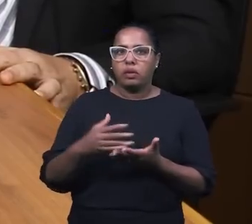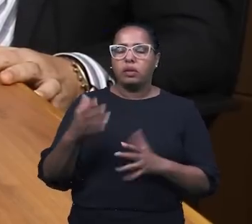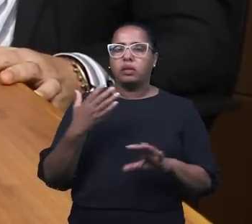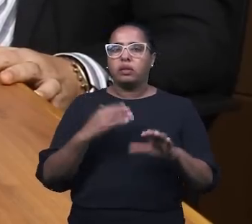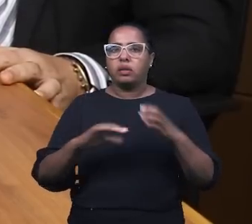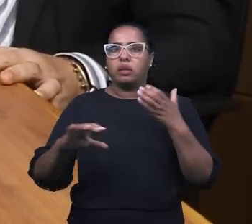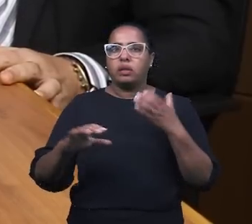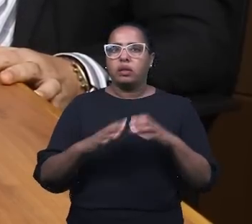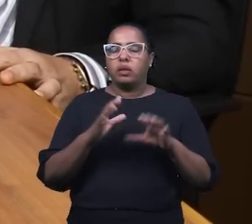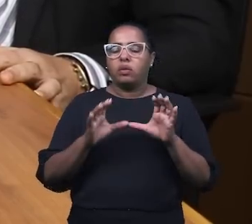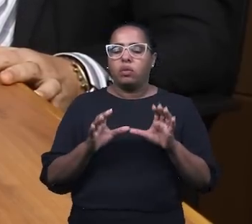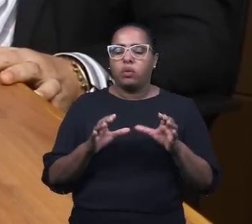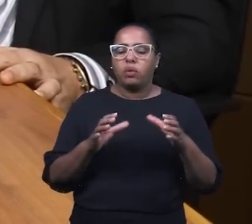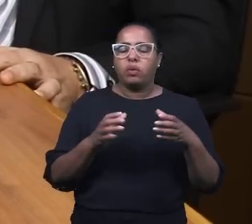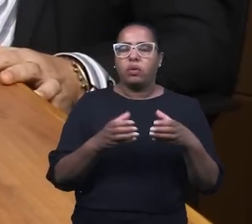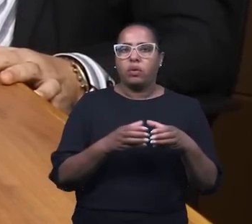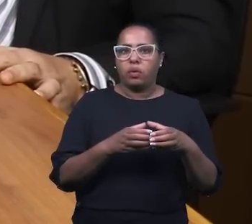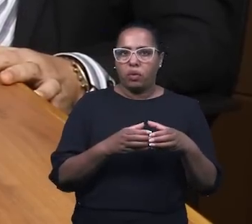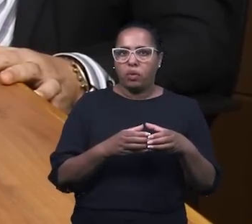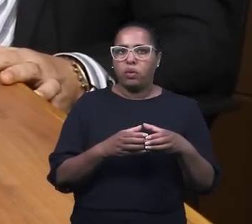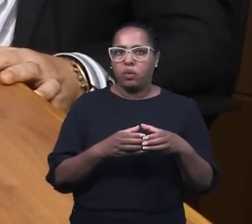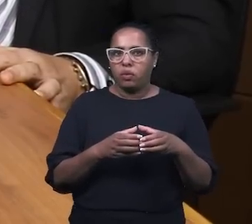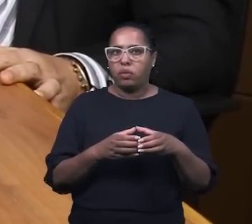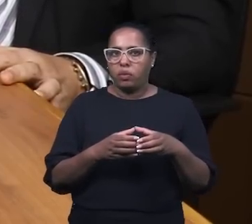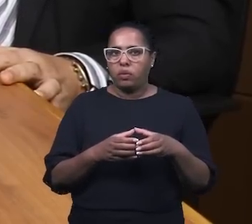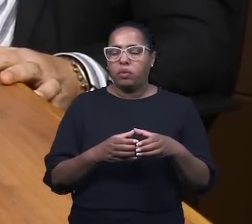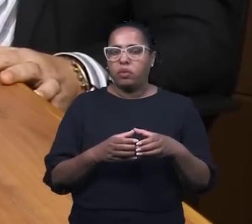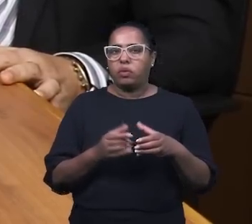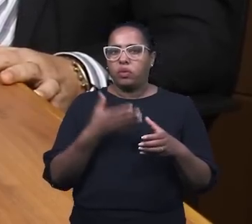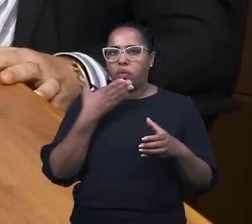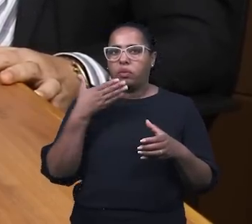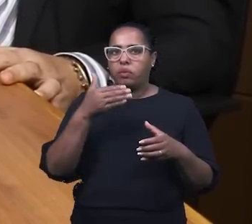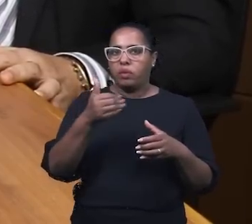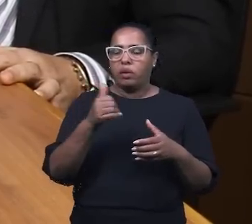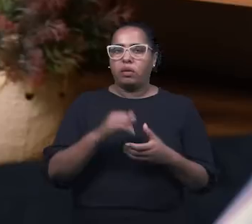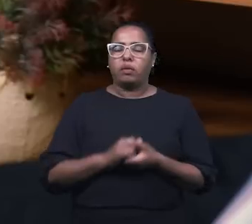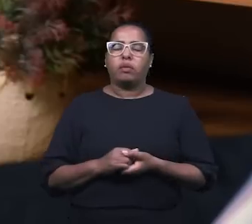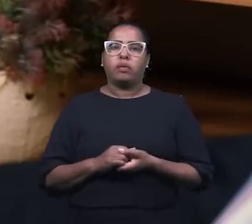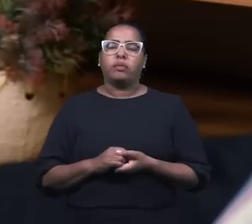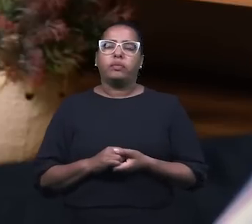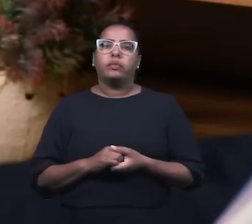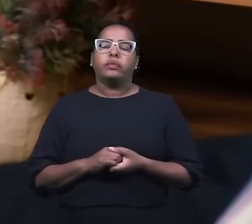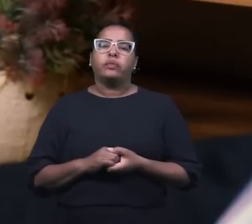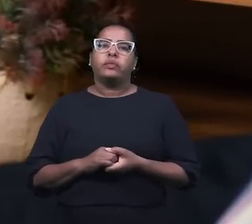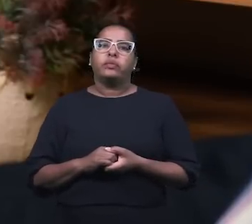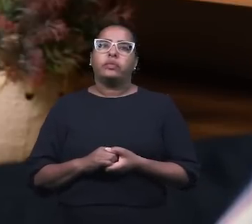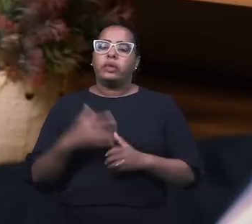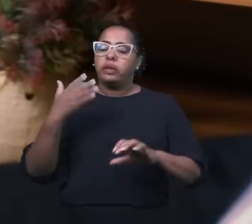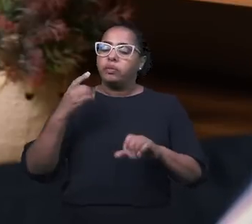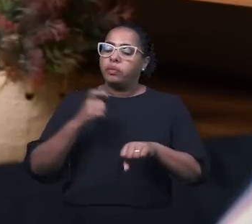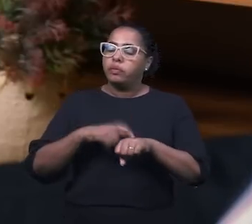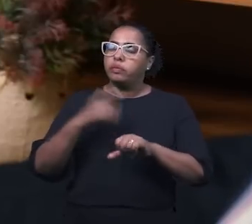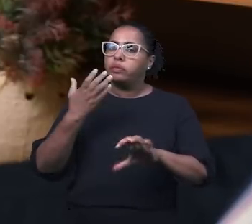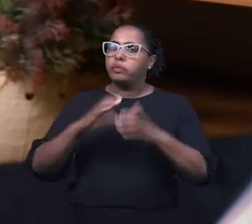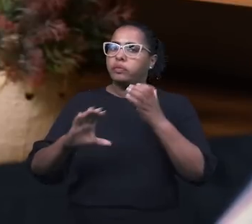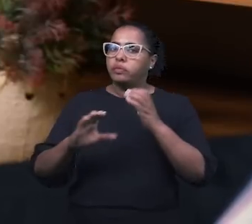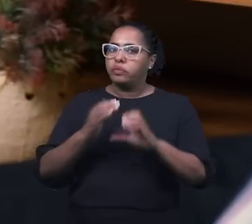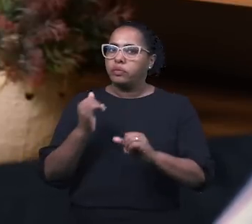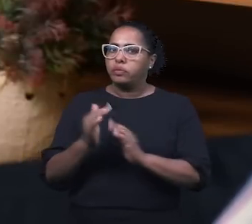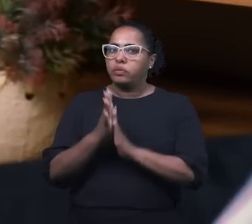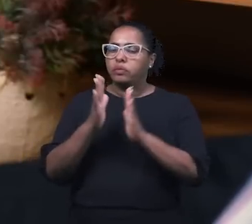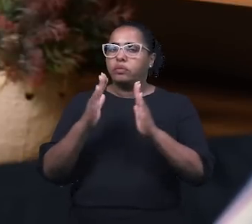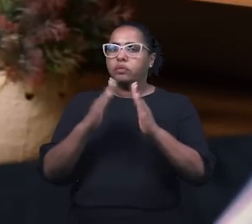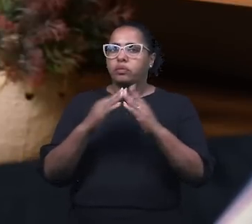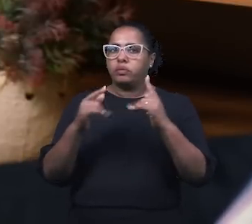vão cantar, né, o grupo que encaixar aquele louvor. E aí, cantando o louvor na